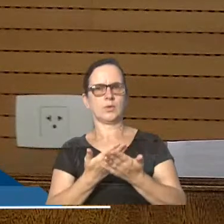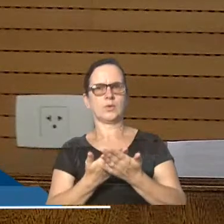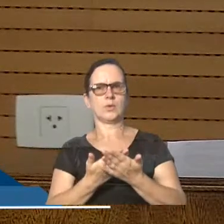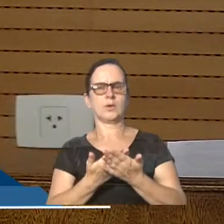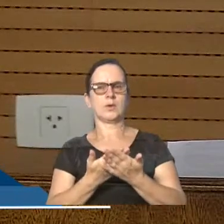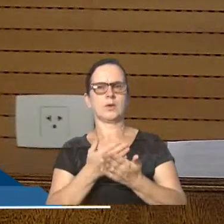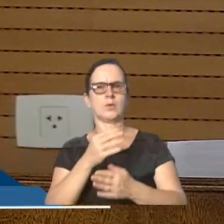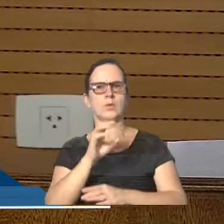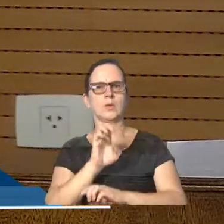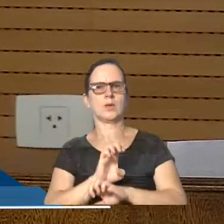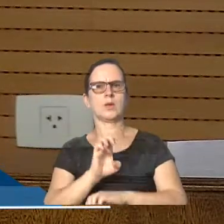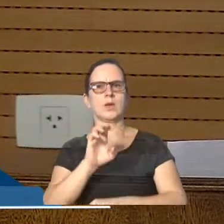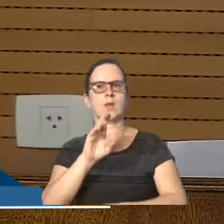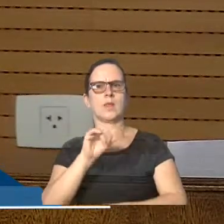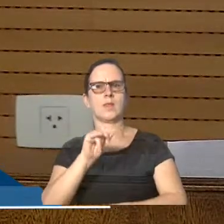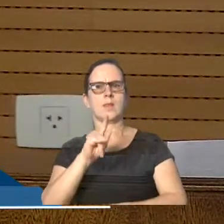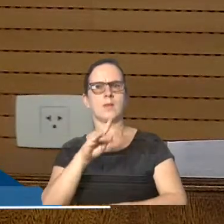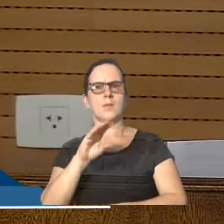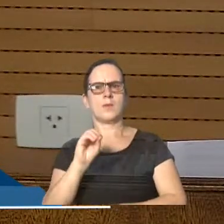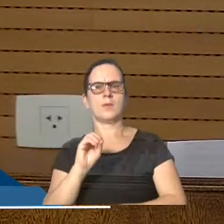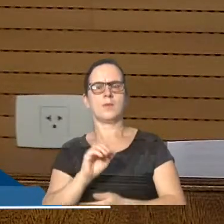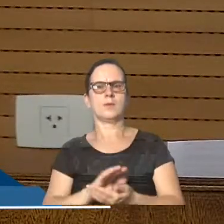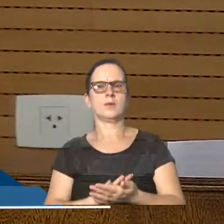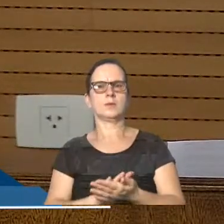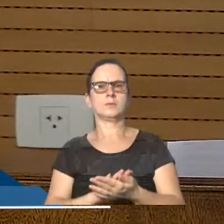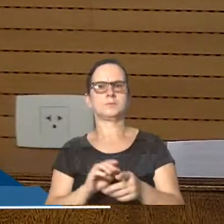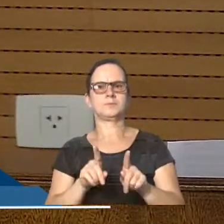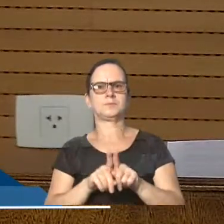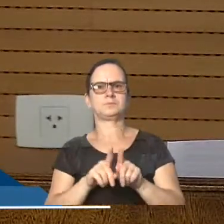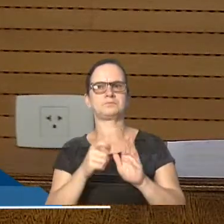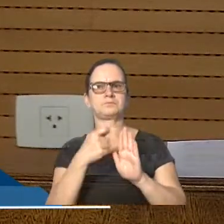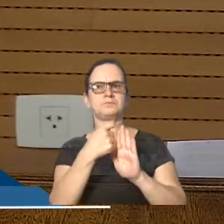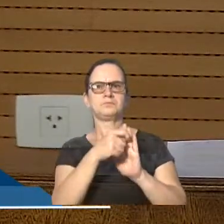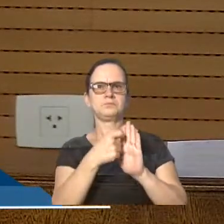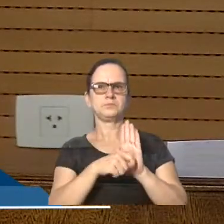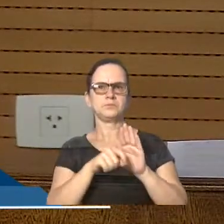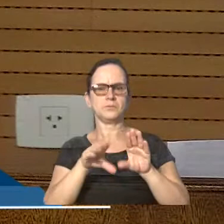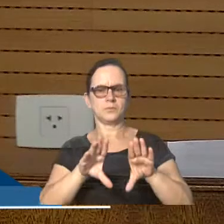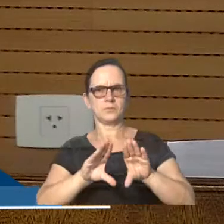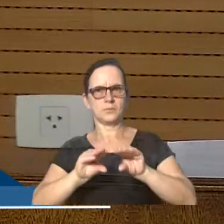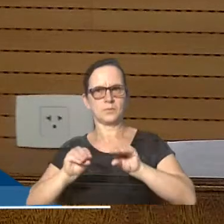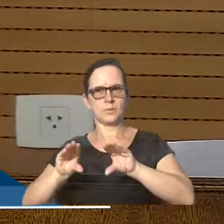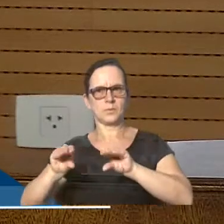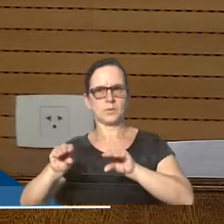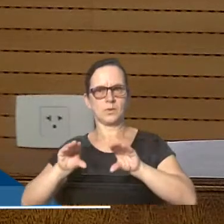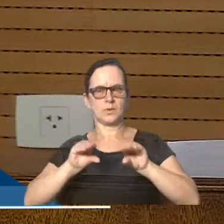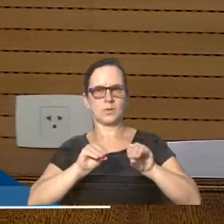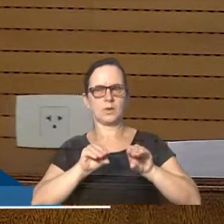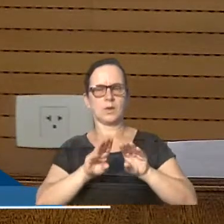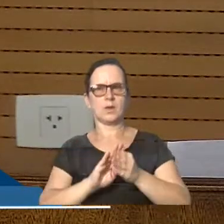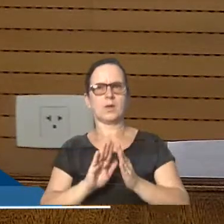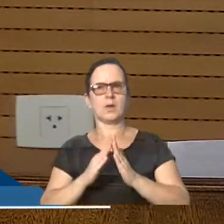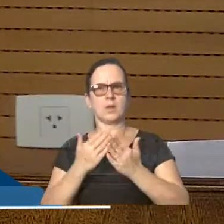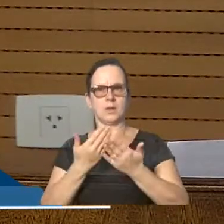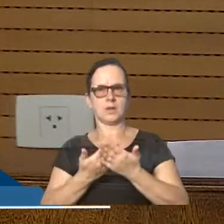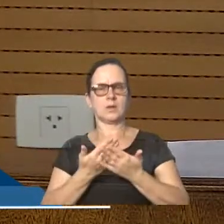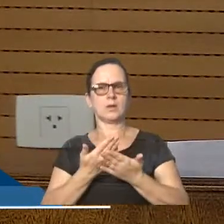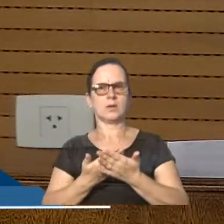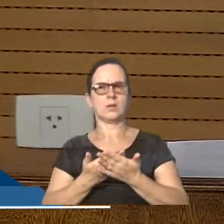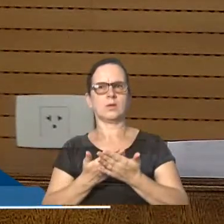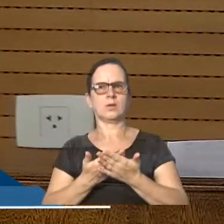Ensino Estado de São Paulo. Encaminhamento de colchonetes para a Unidade de Ensino Estado de São